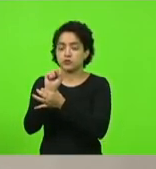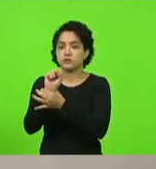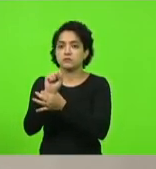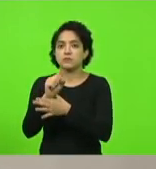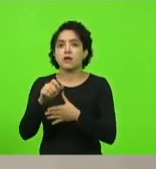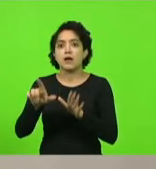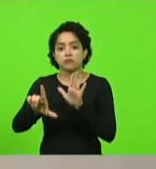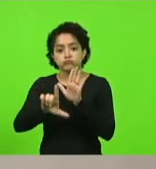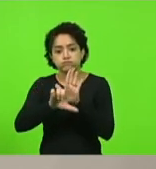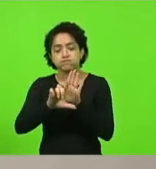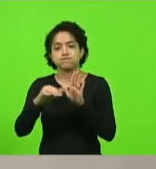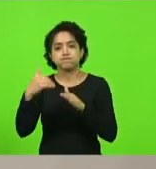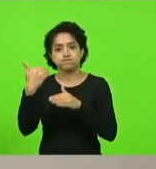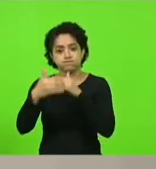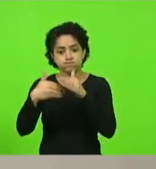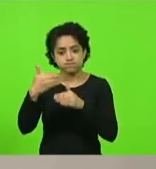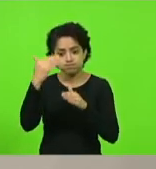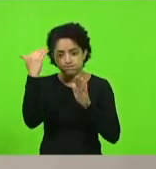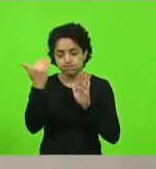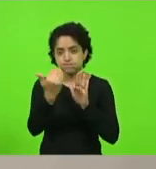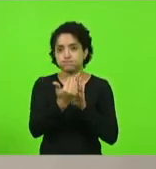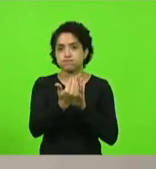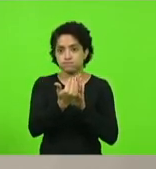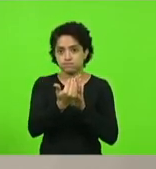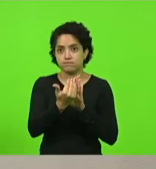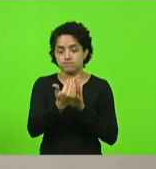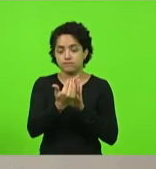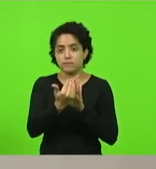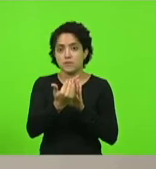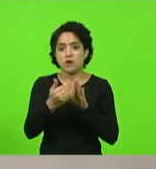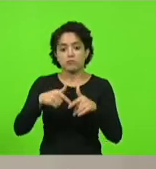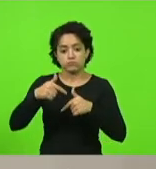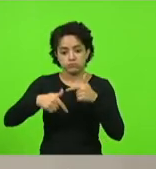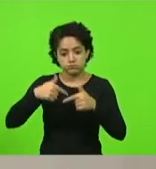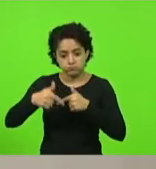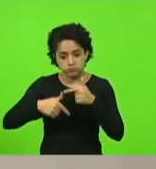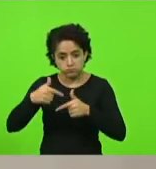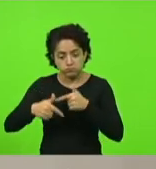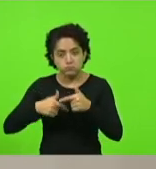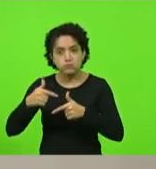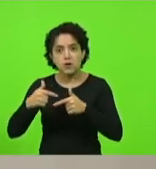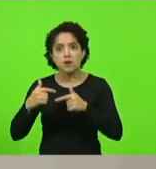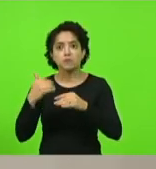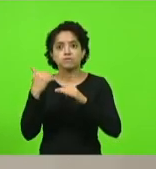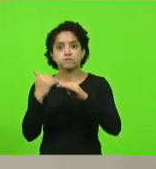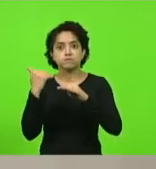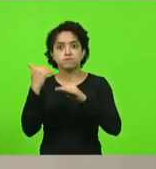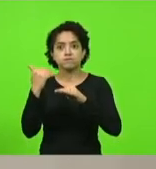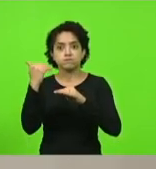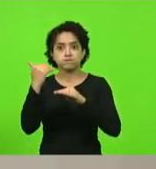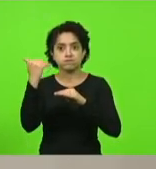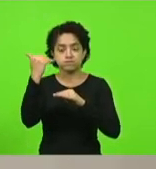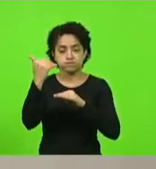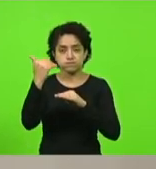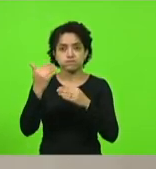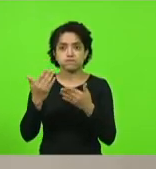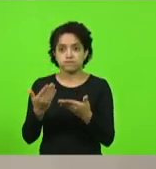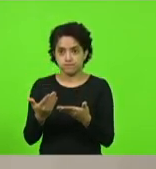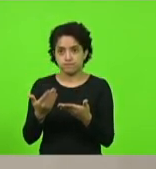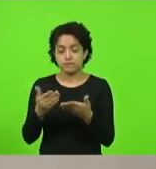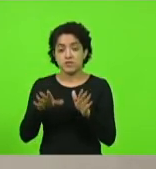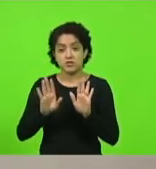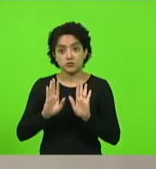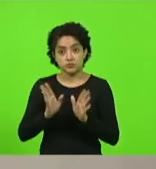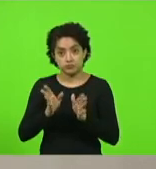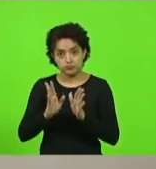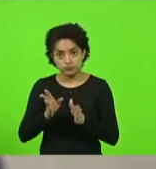de toda a carreira e interstício, se possa galgar a graduação a que tem direito, visto que, já cumpridos os requisitos